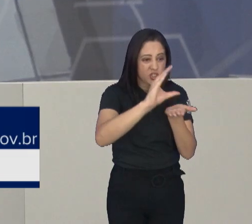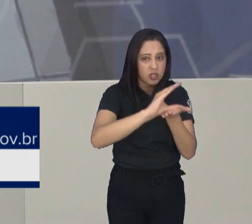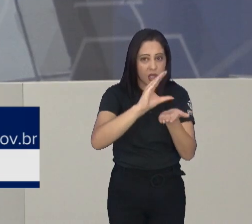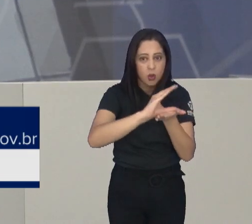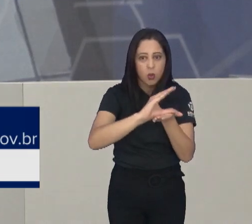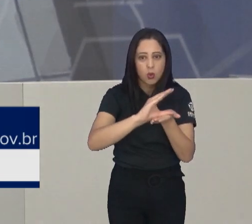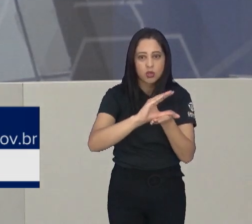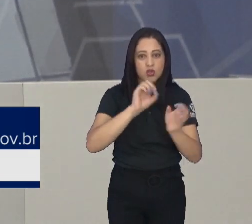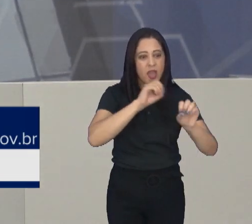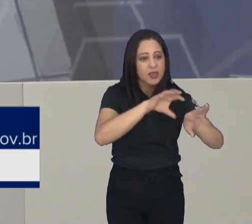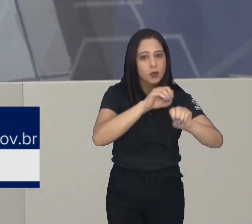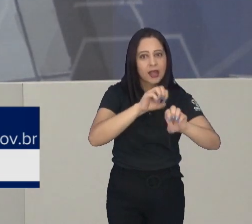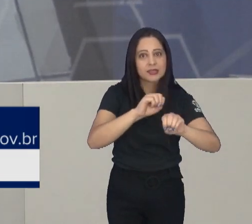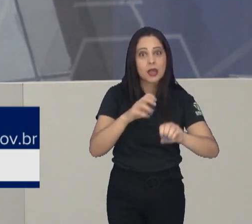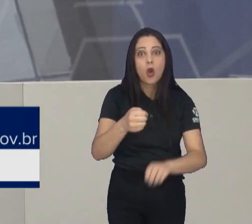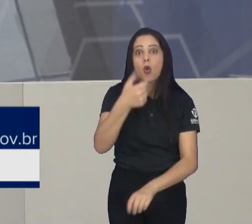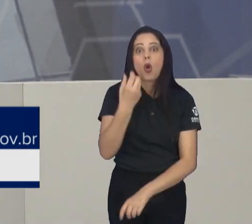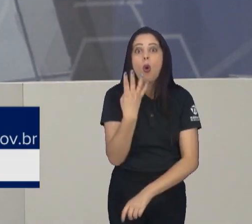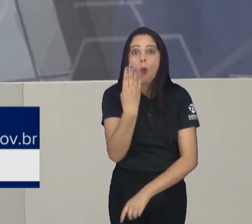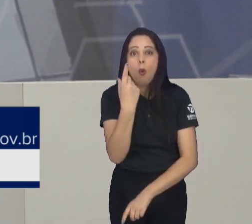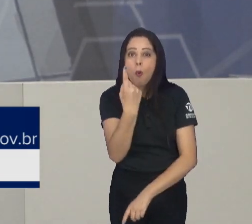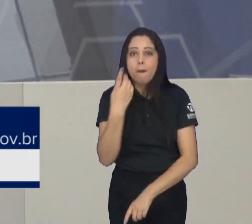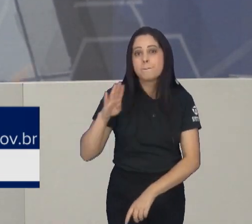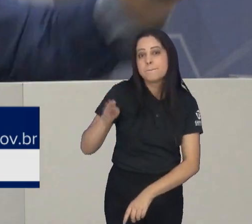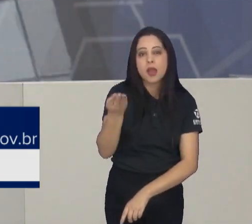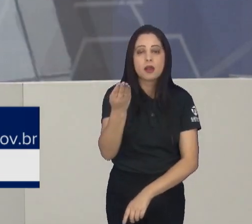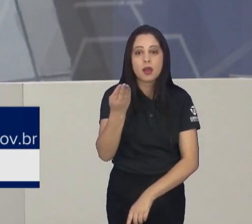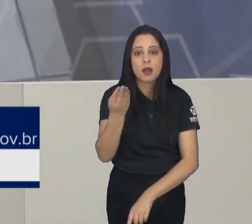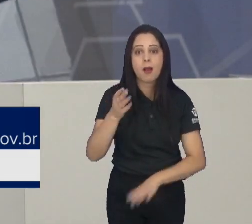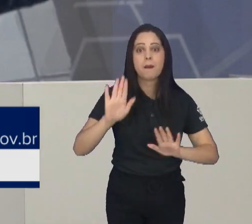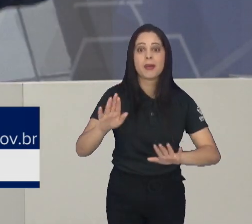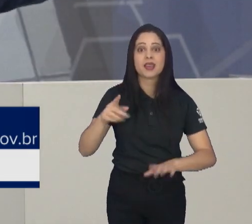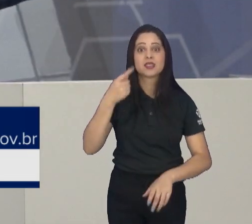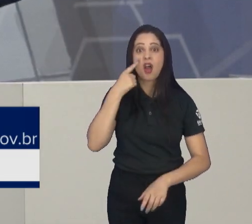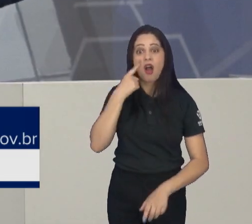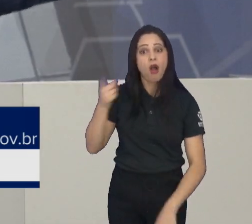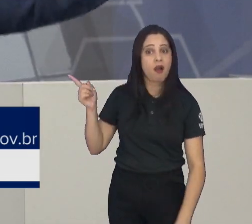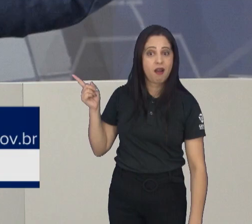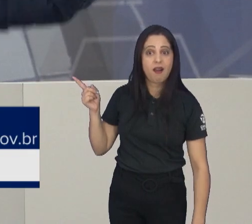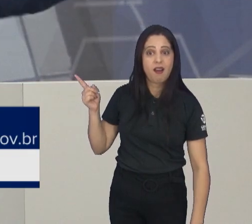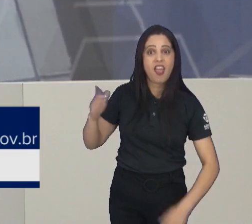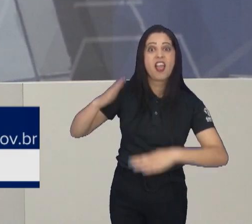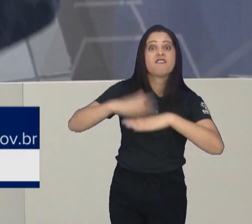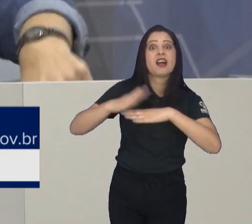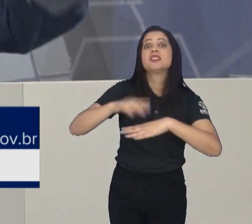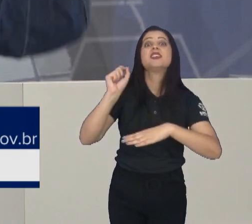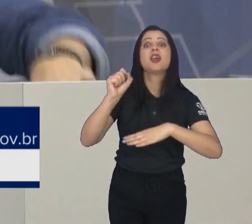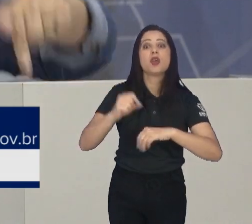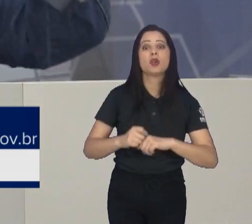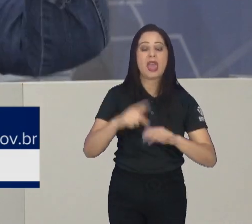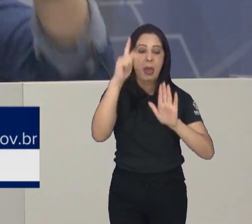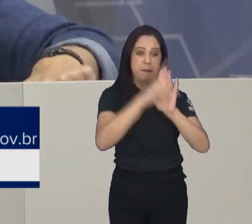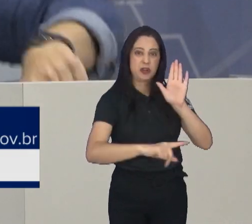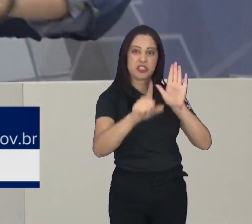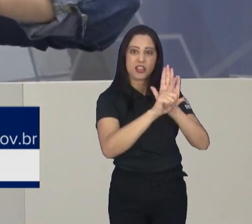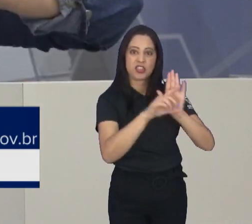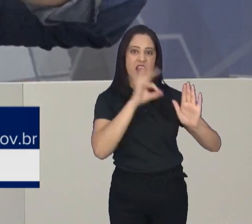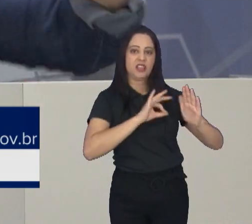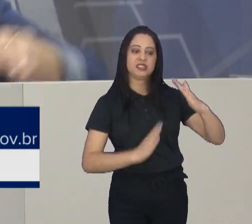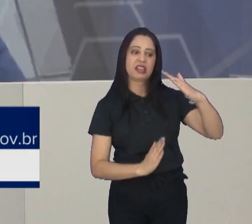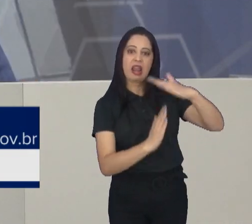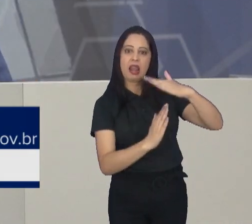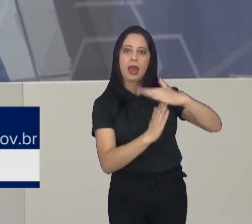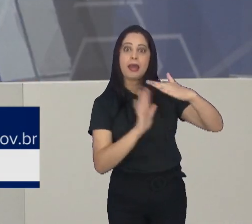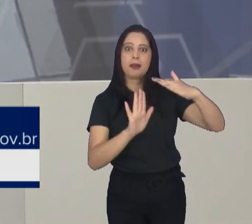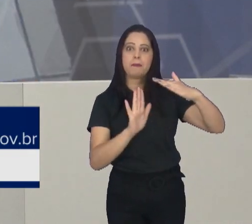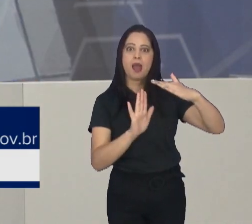1 bilhão? Será que é pedir muito valorizar os professores? Mas não, olha o que ele fez. Mandou um projeto de piso salarial e mexeu no